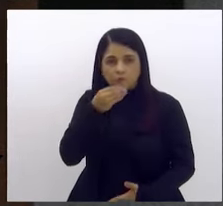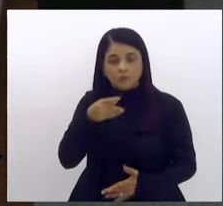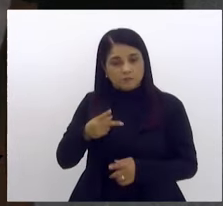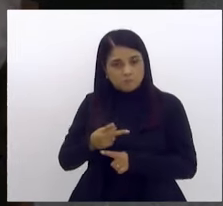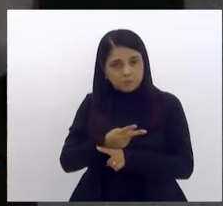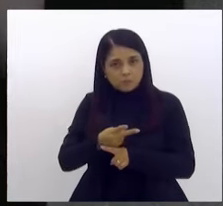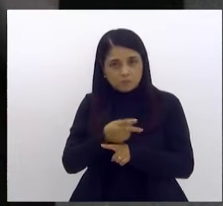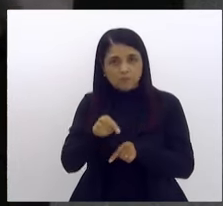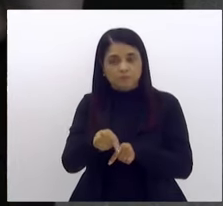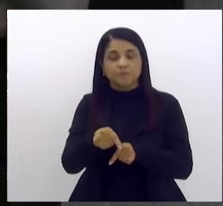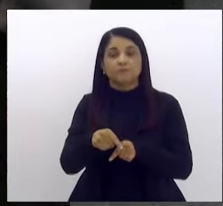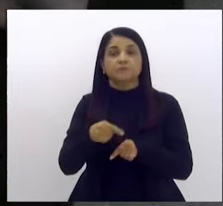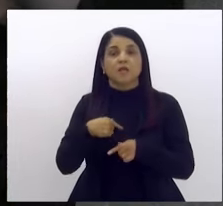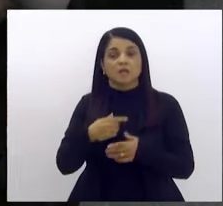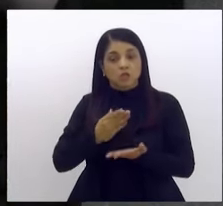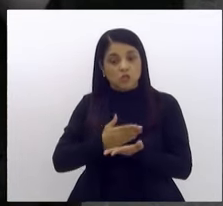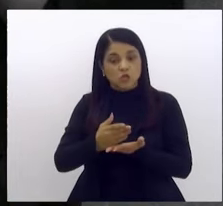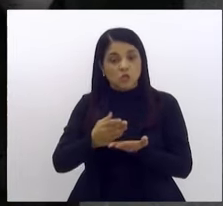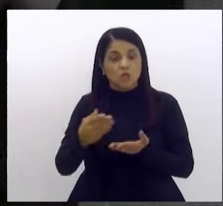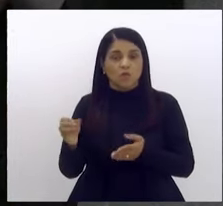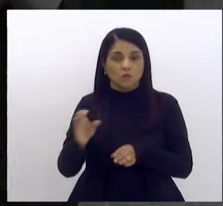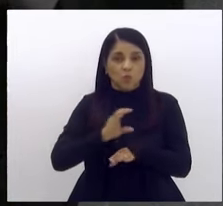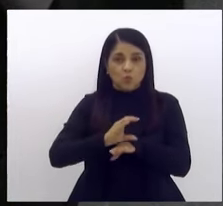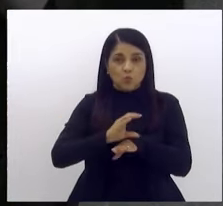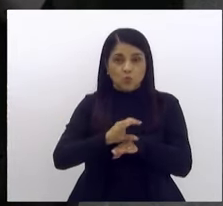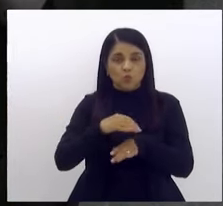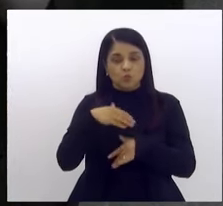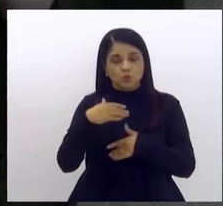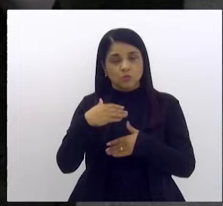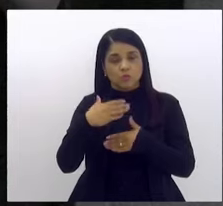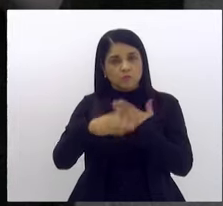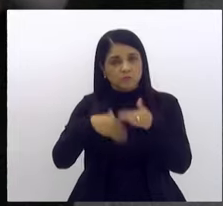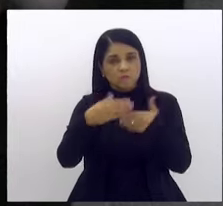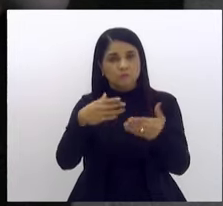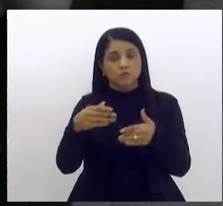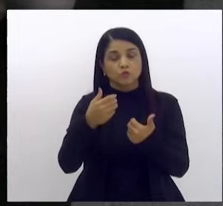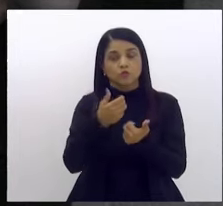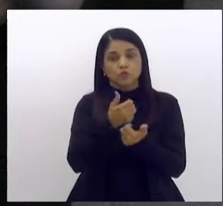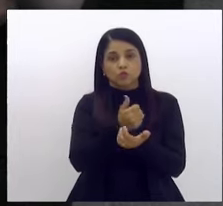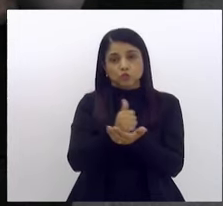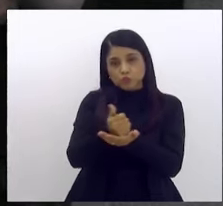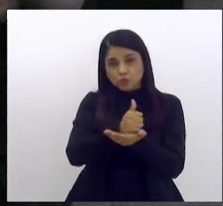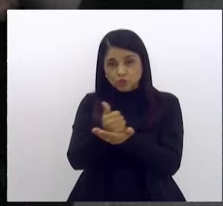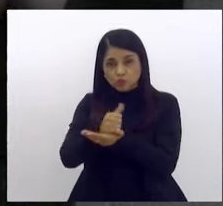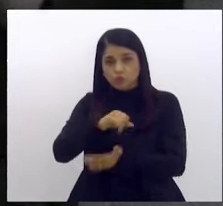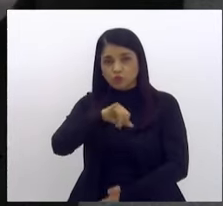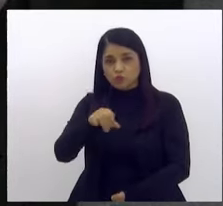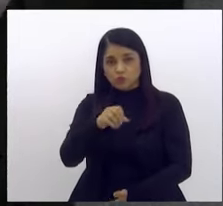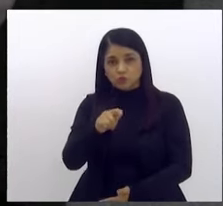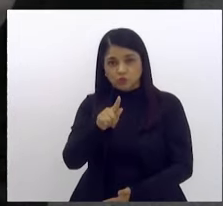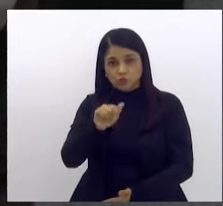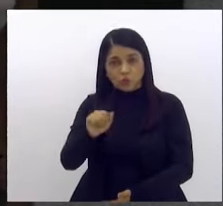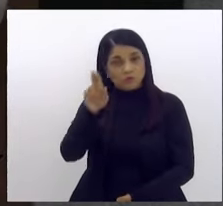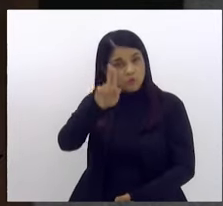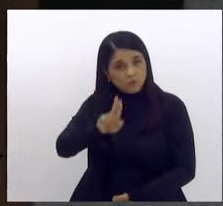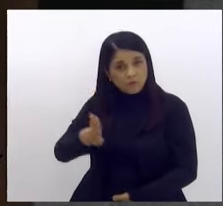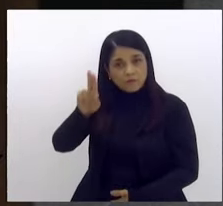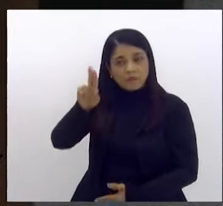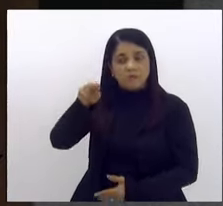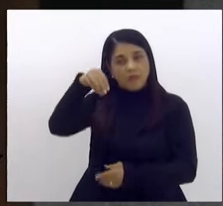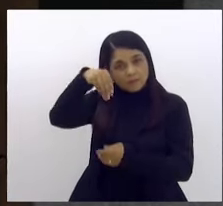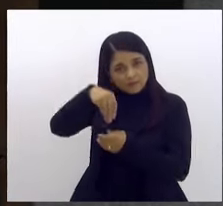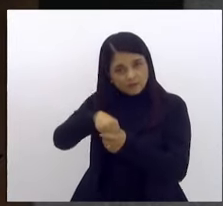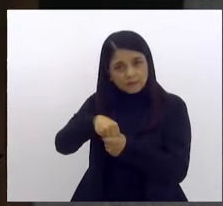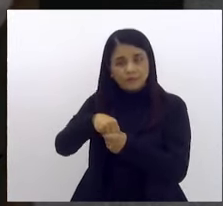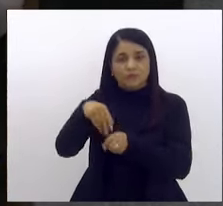novo curso em desenvolvimento de jogos, também na Universidade de Harvard. Ou seja, uma criança de